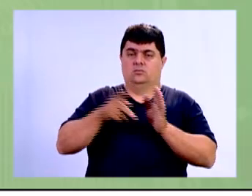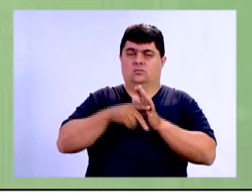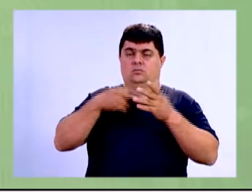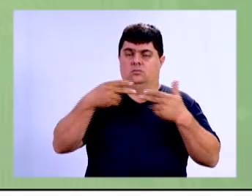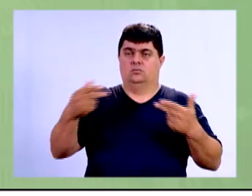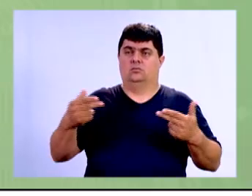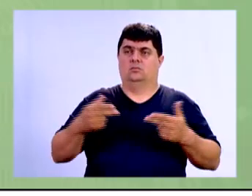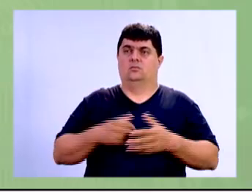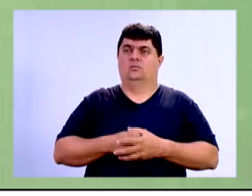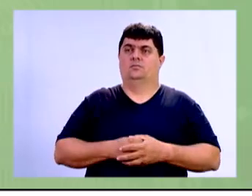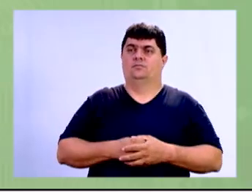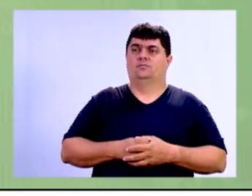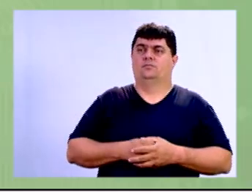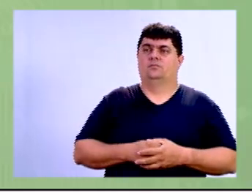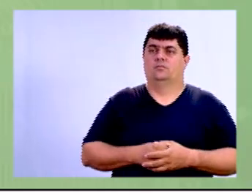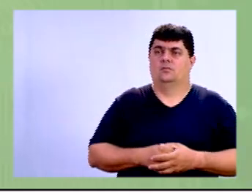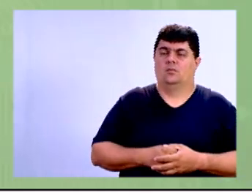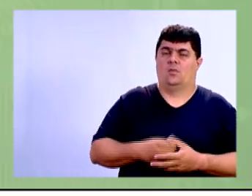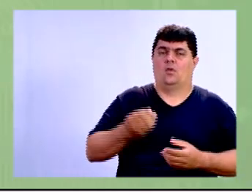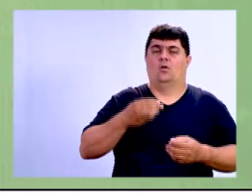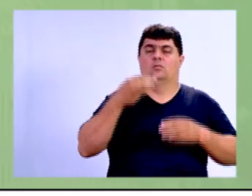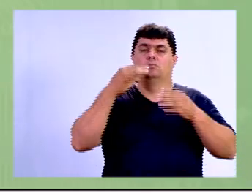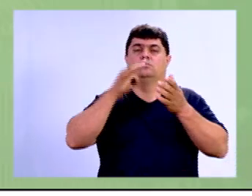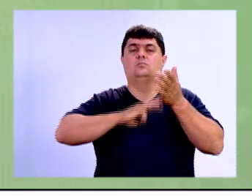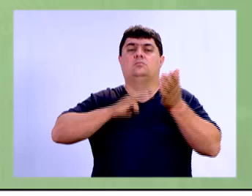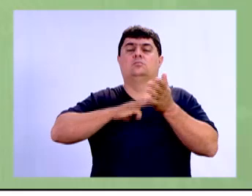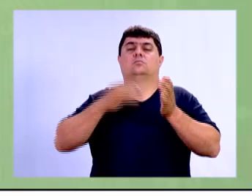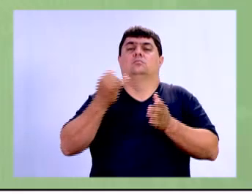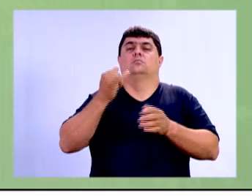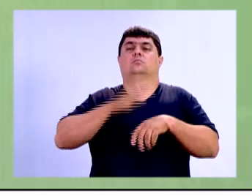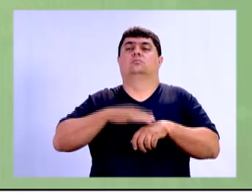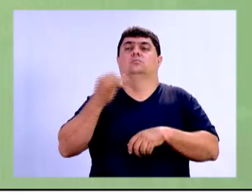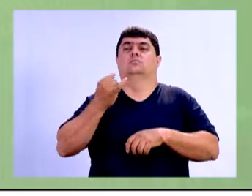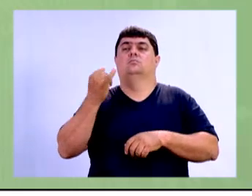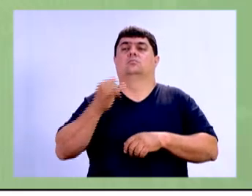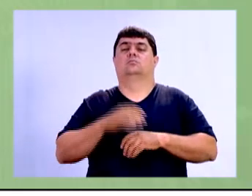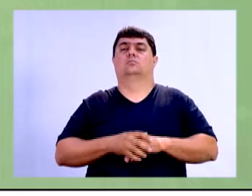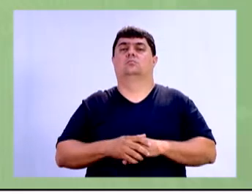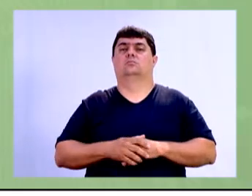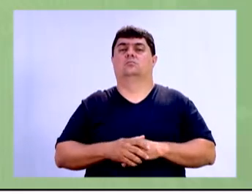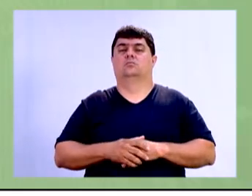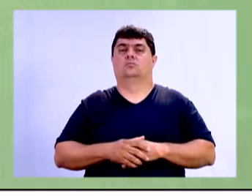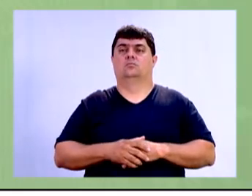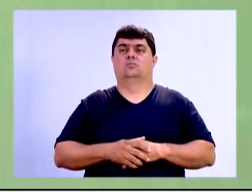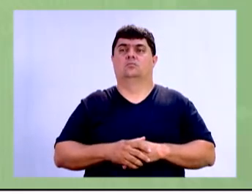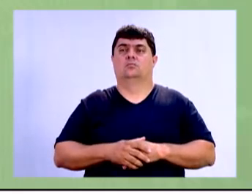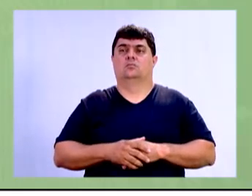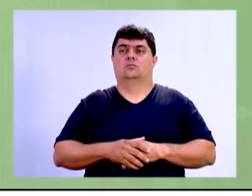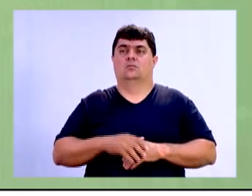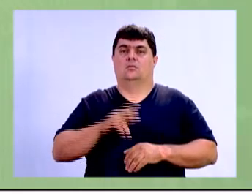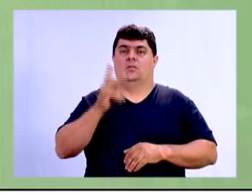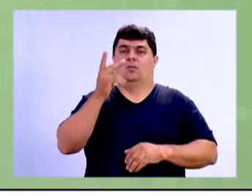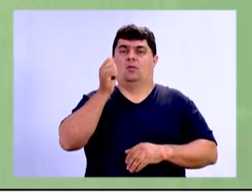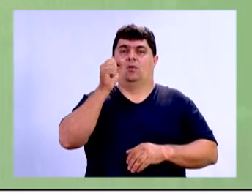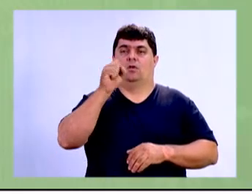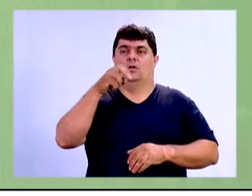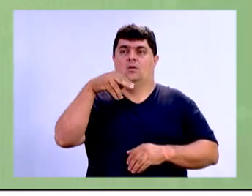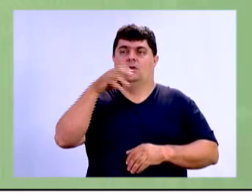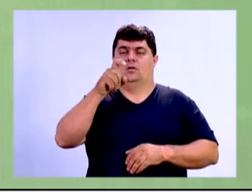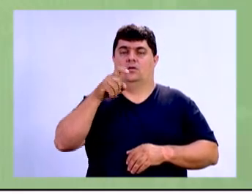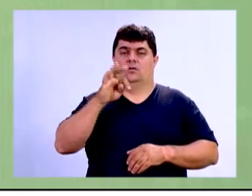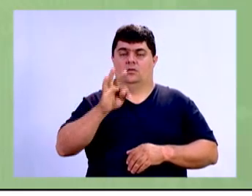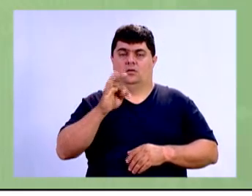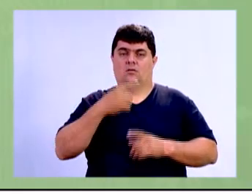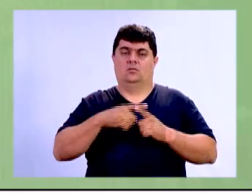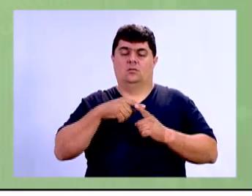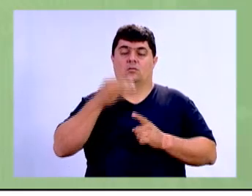objetos. Quais são os métodos mais importantes dessa coleção? O hasNext, ele verifica se existe o